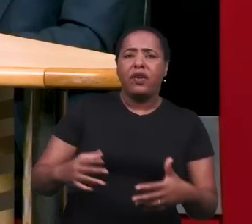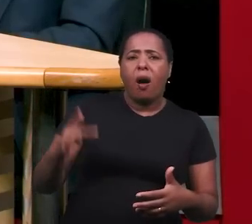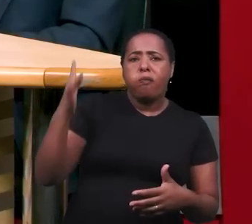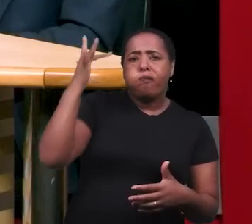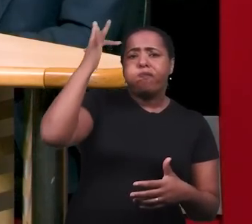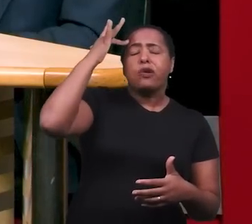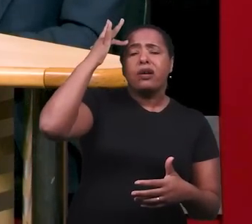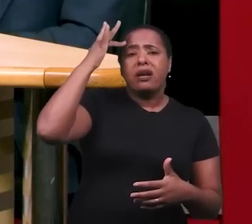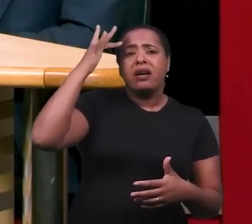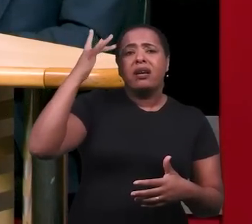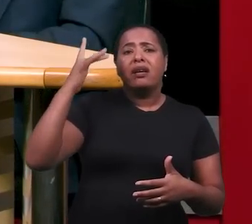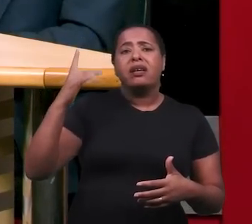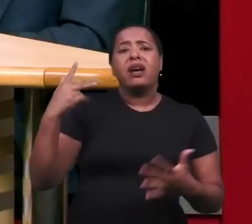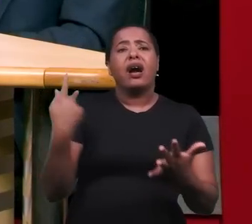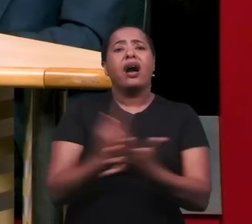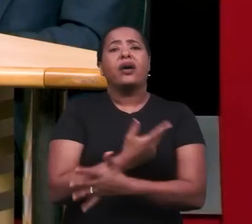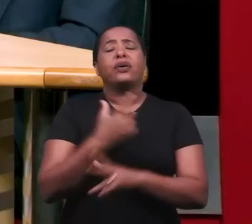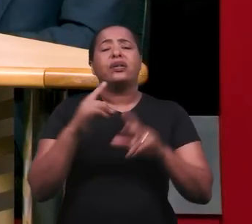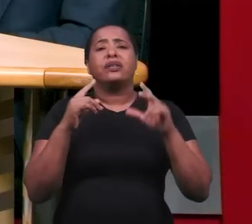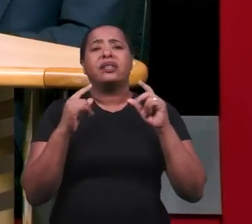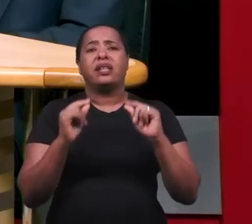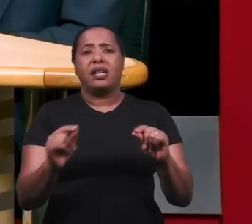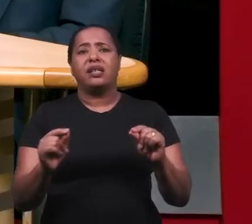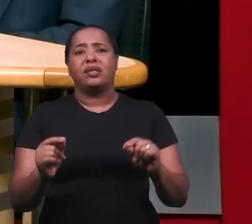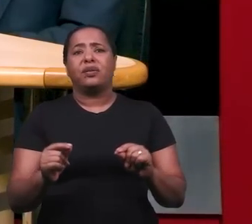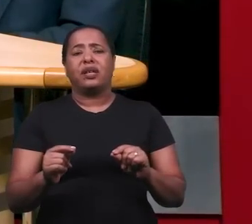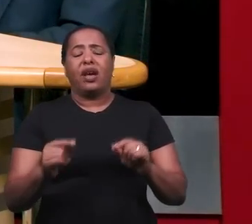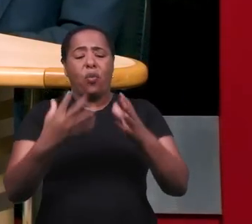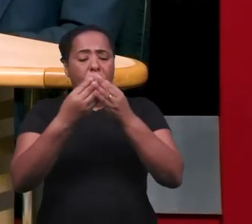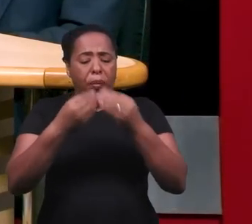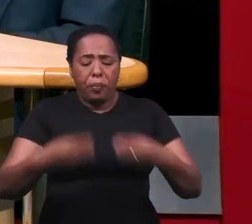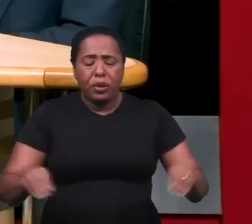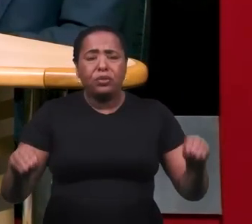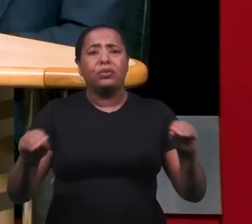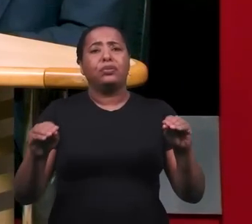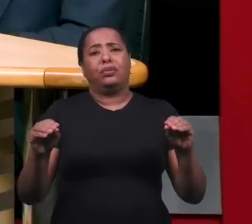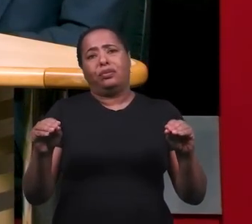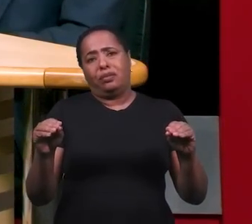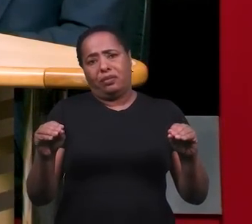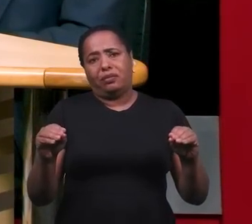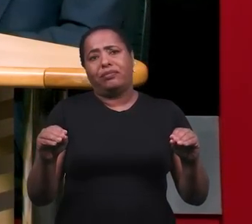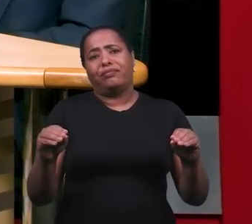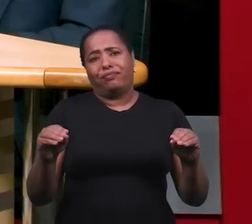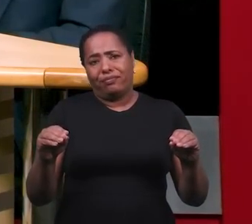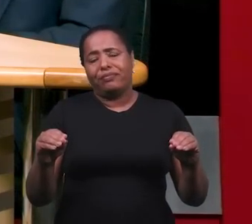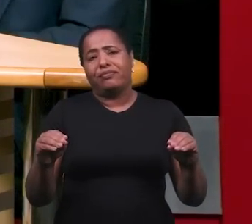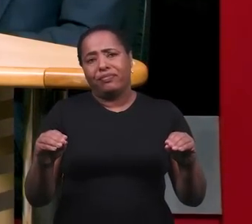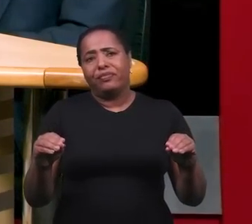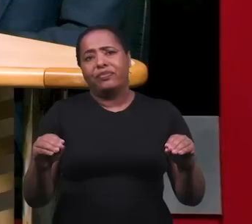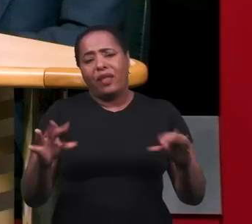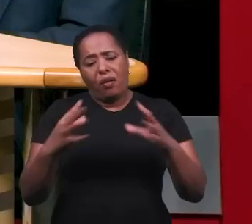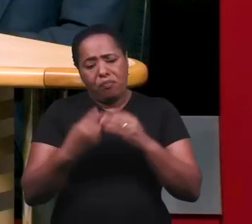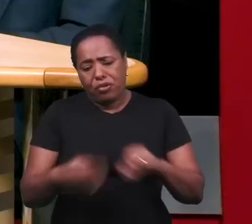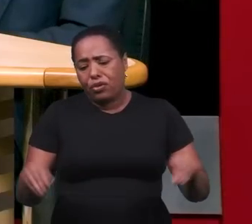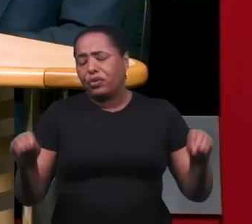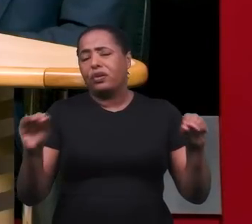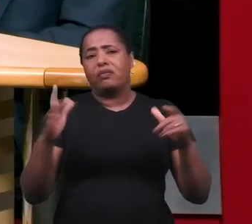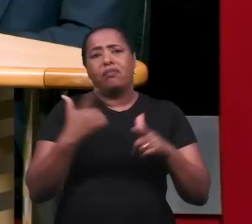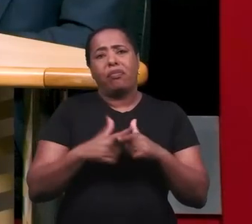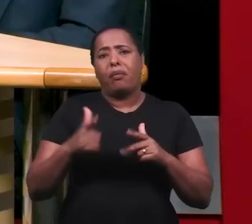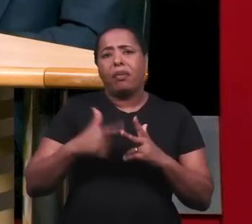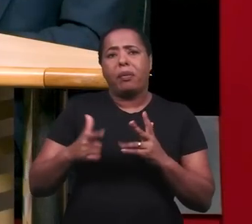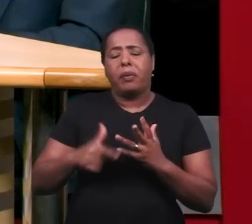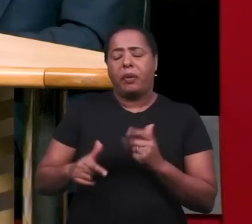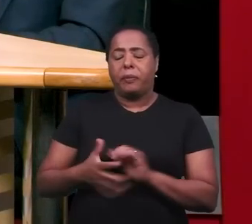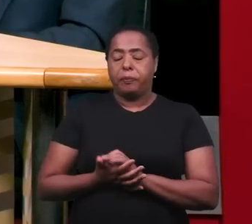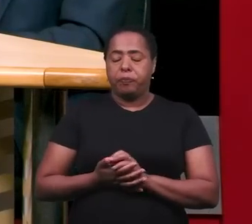grande nas crianças, para o seu desenvolvimento, para a sua maturidade, que acaba aquilo causando e